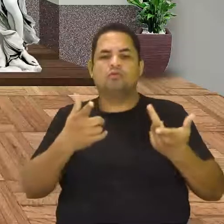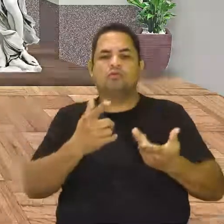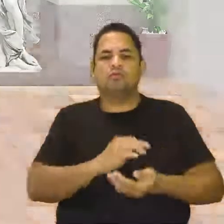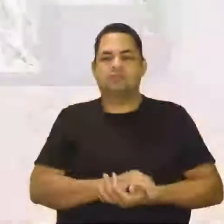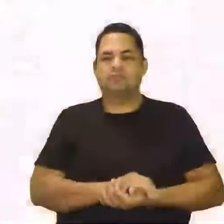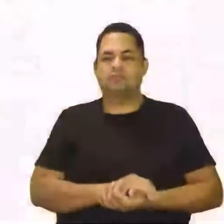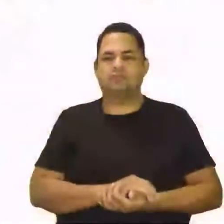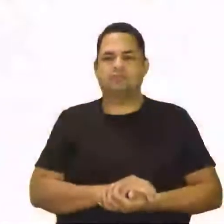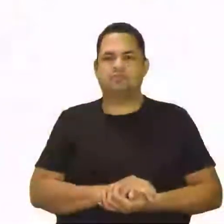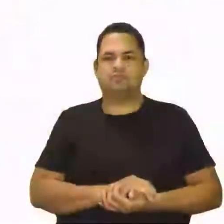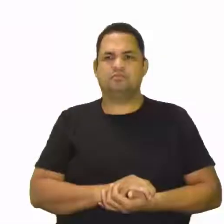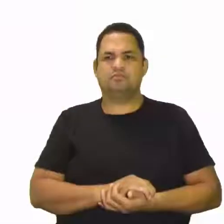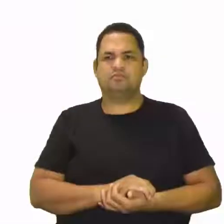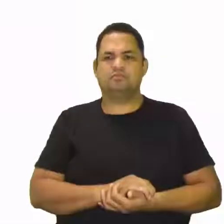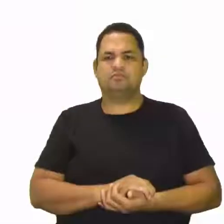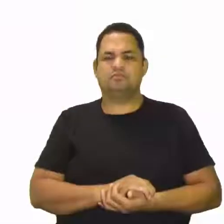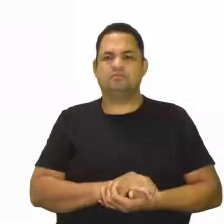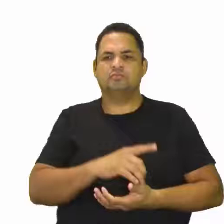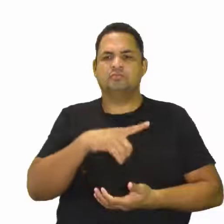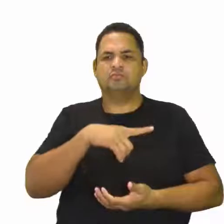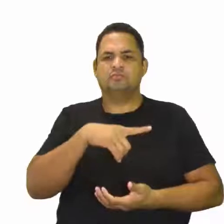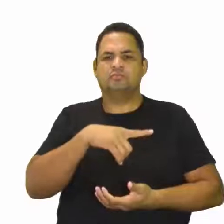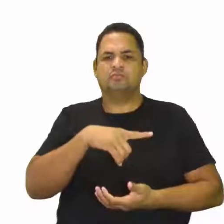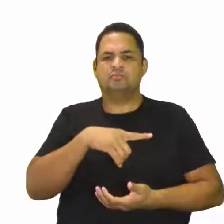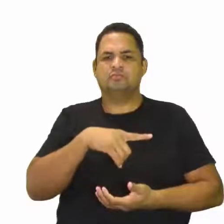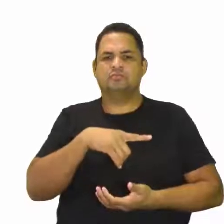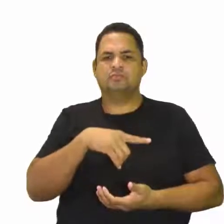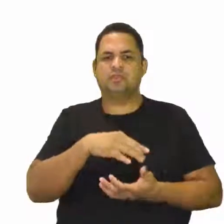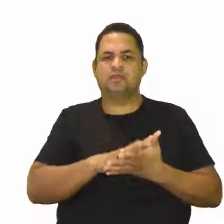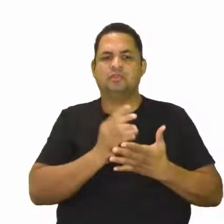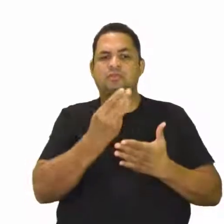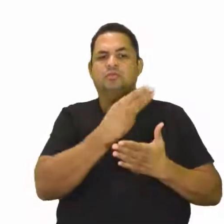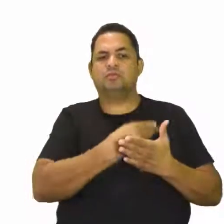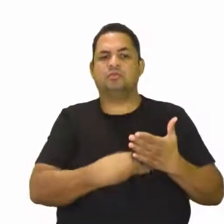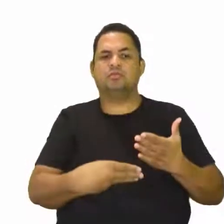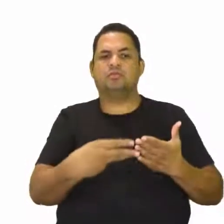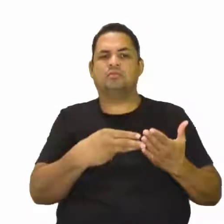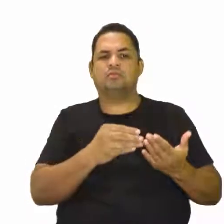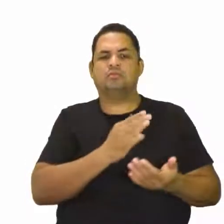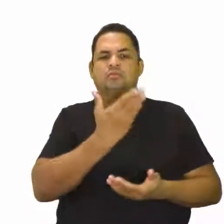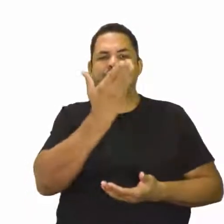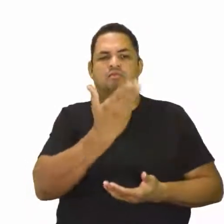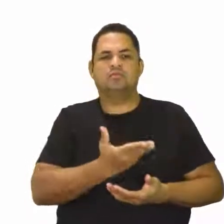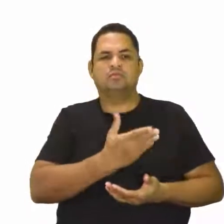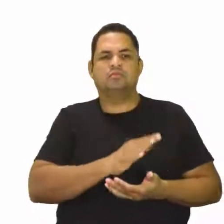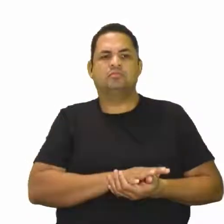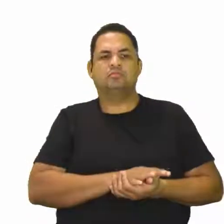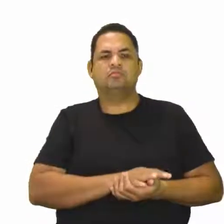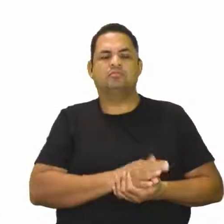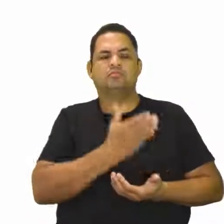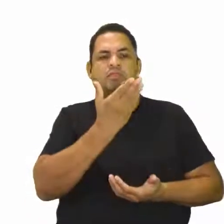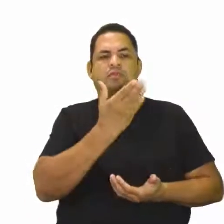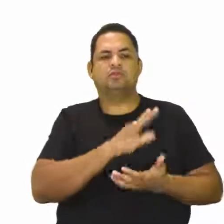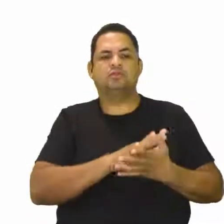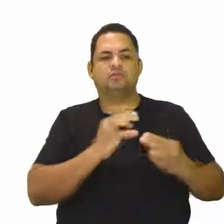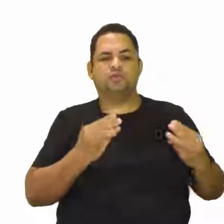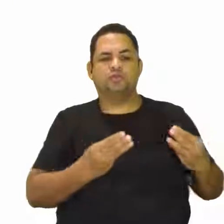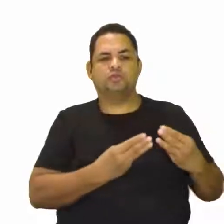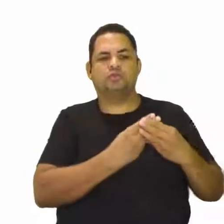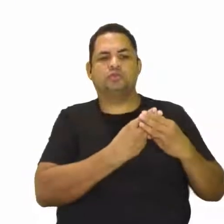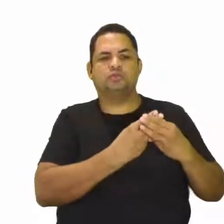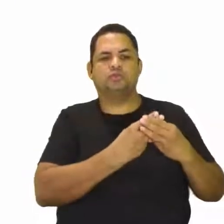vocês. Nós temos aqui, ó. Olha esse mapa aqui. Aqui é o assentamento judeu, o